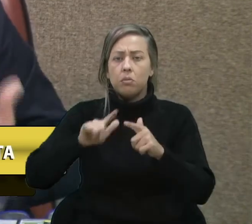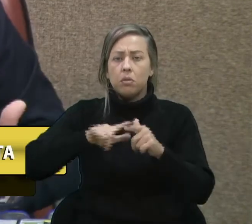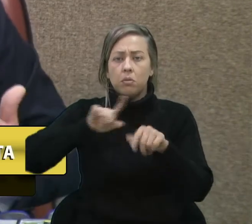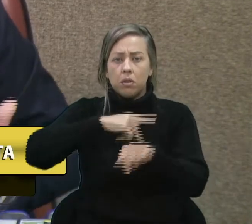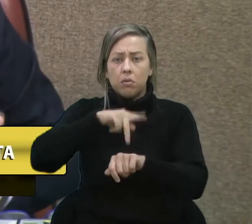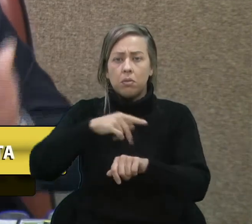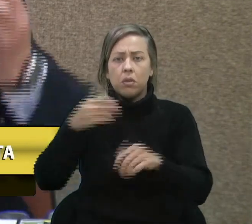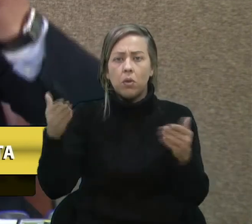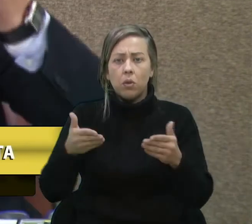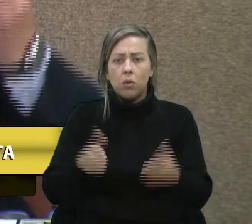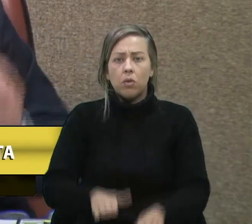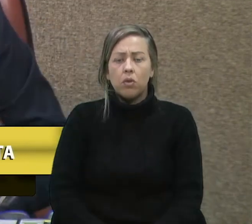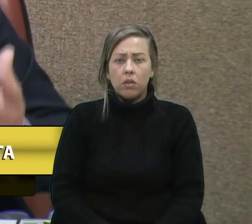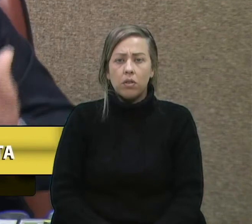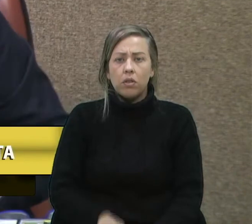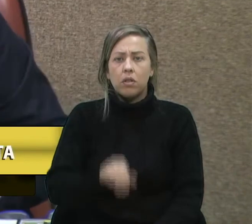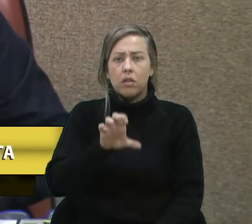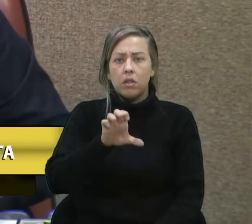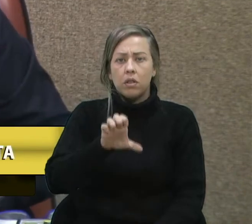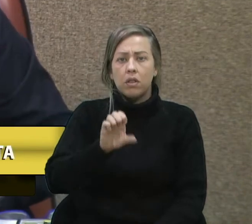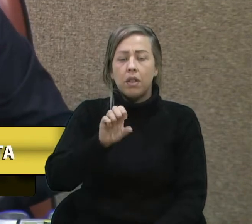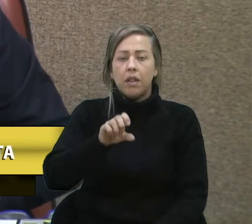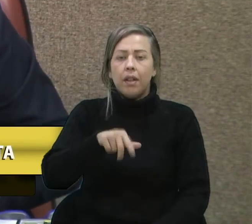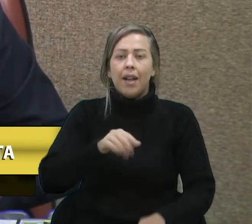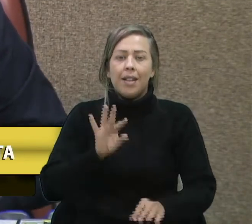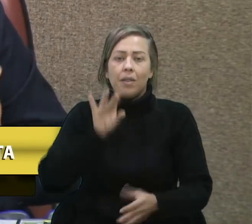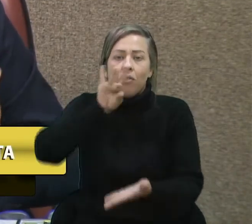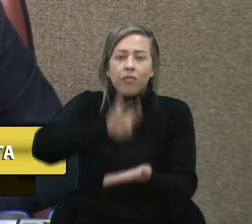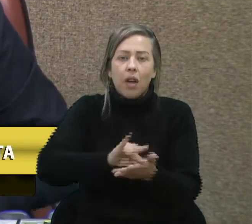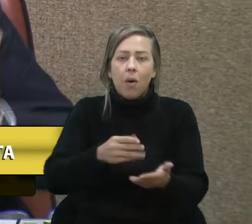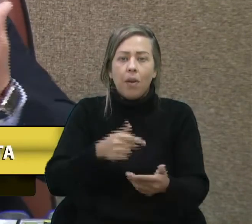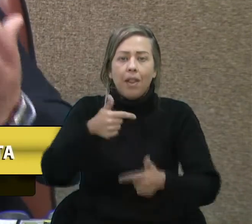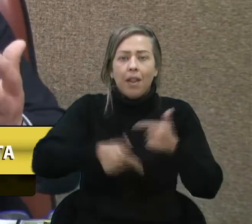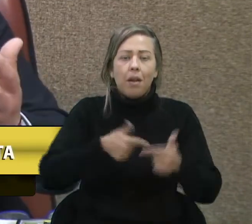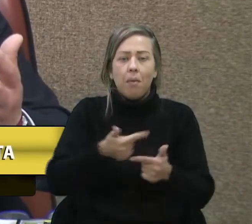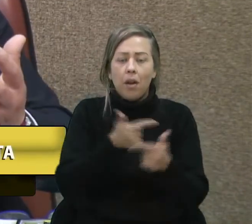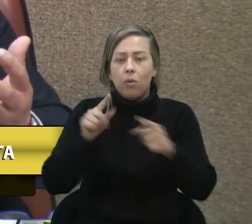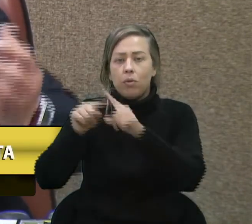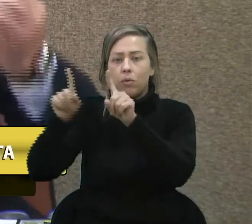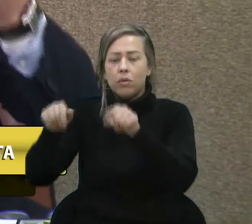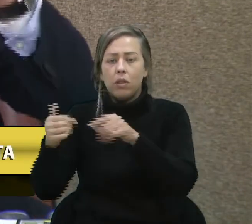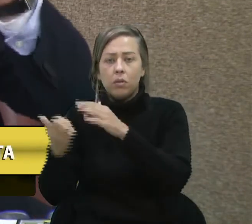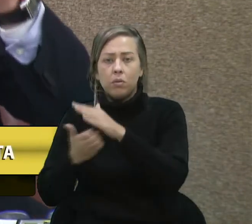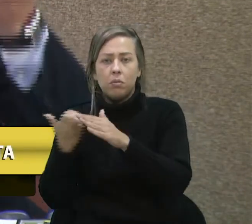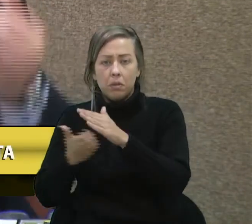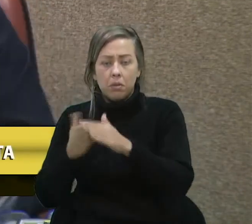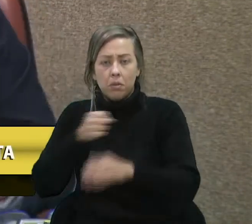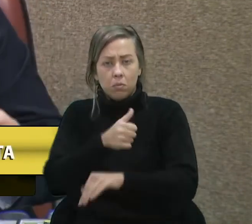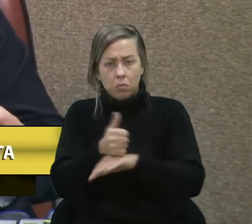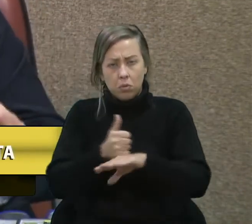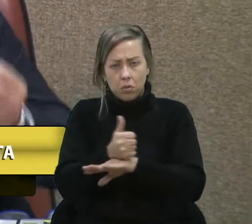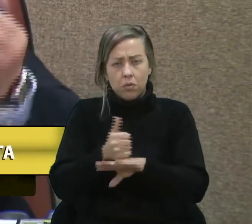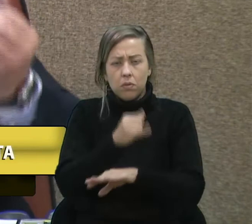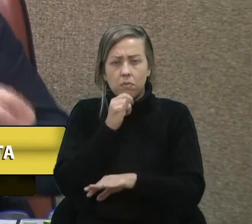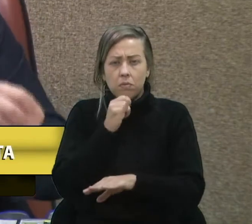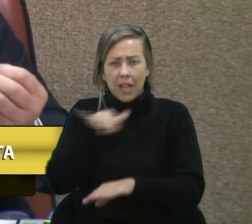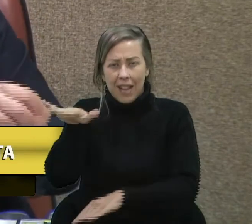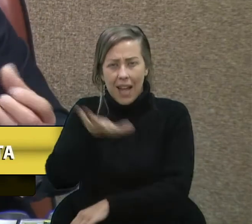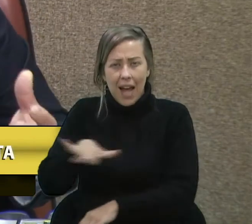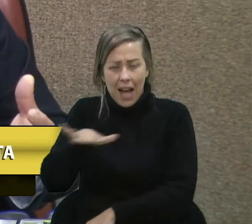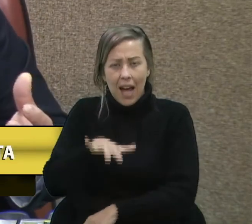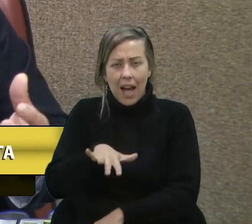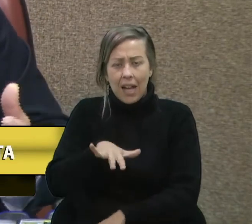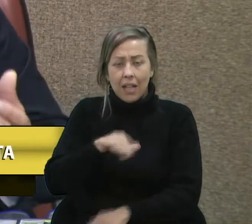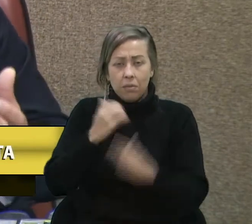país hoje se chama estabilidade de emprego. Aonde que um funcionário numa empresa, um profissional naquela área, e